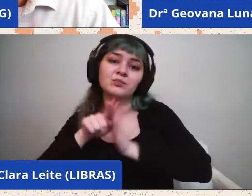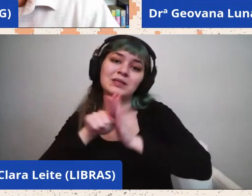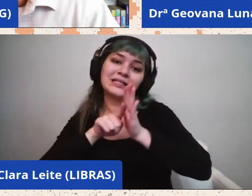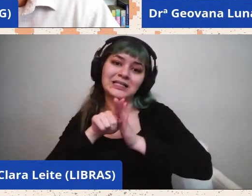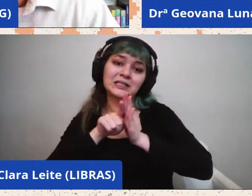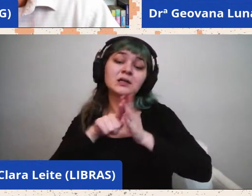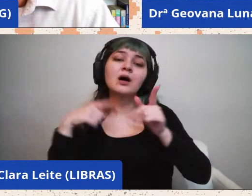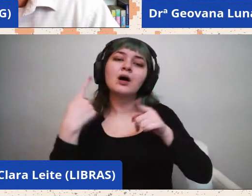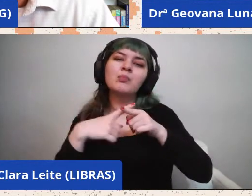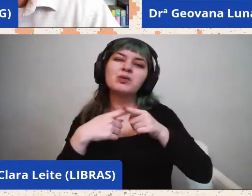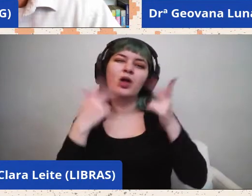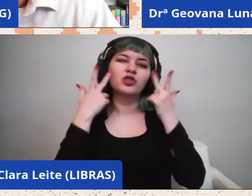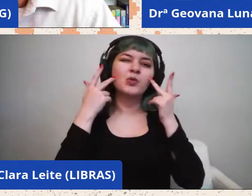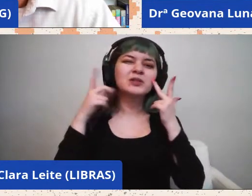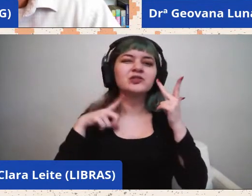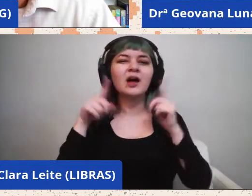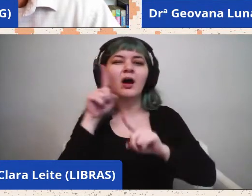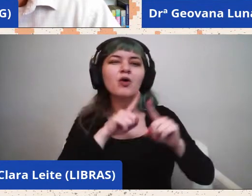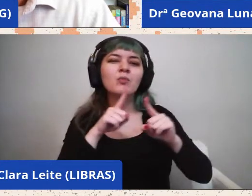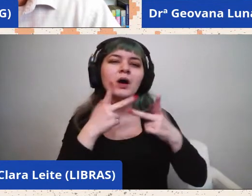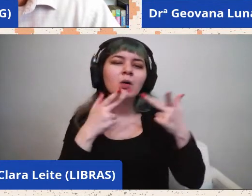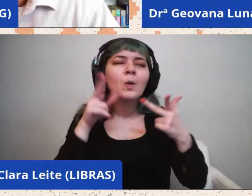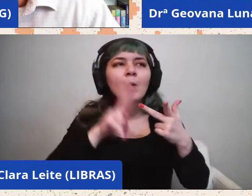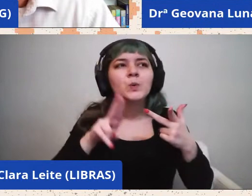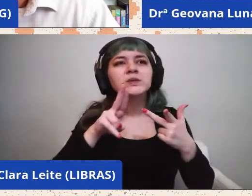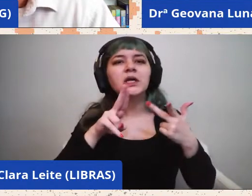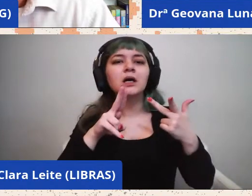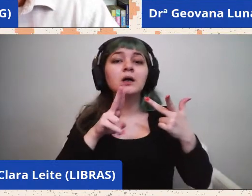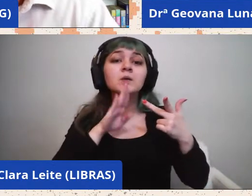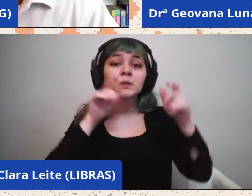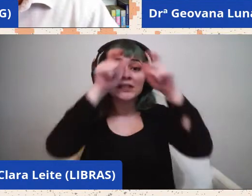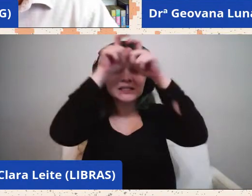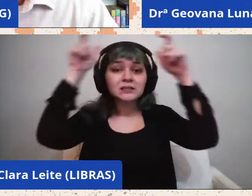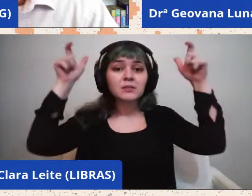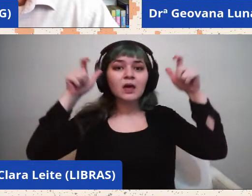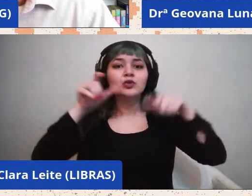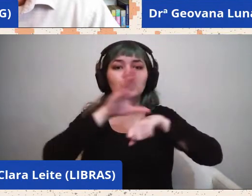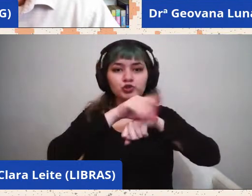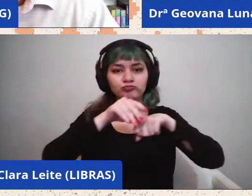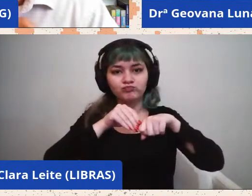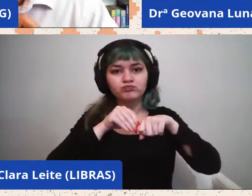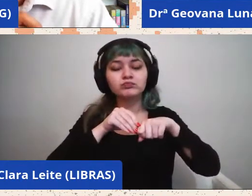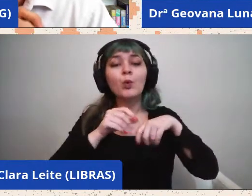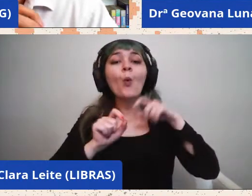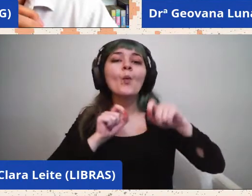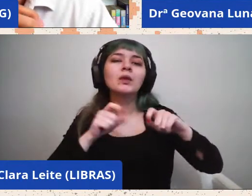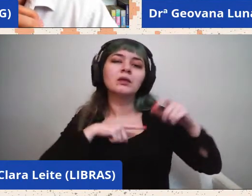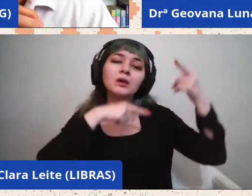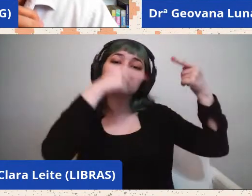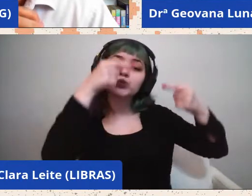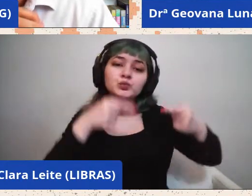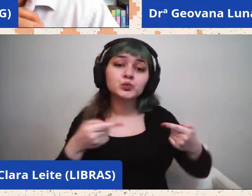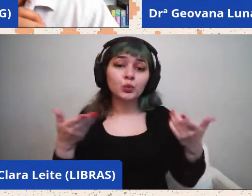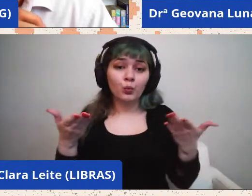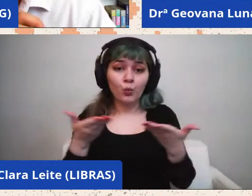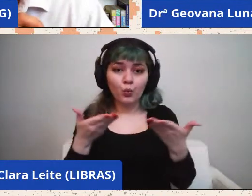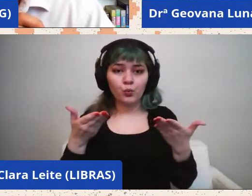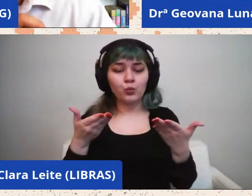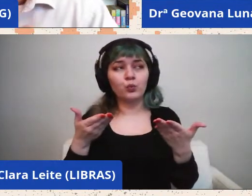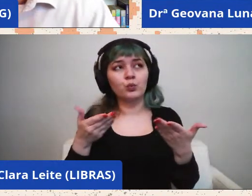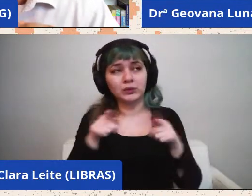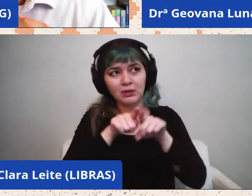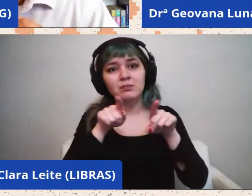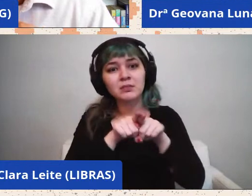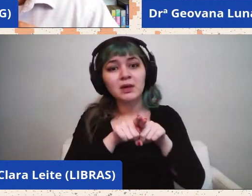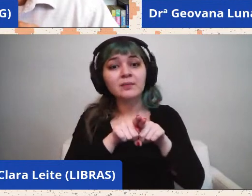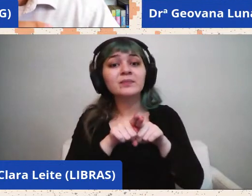alguma inserção social, vamos usar o conhecimento. O que se discute muito, Geovana, também na